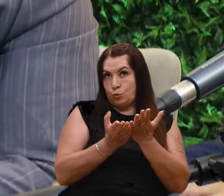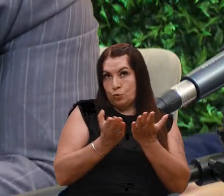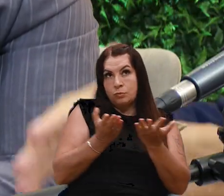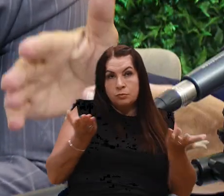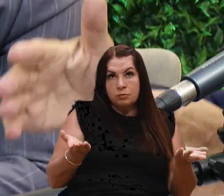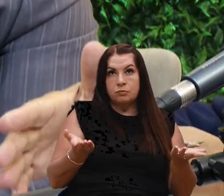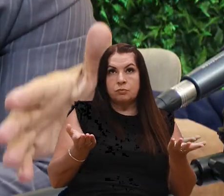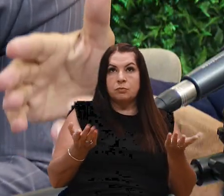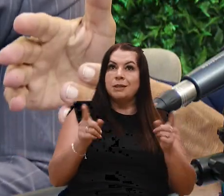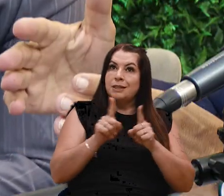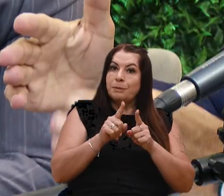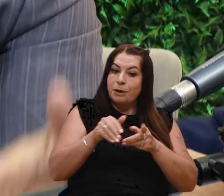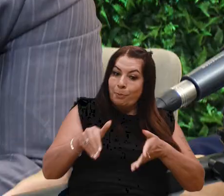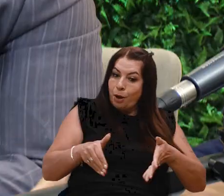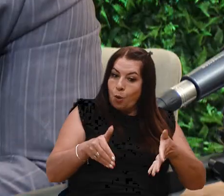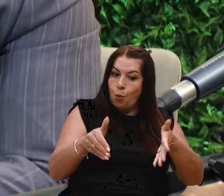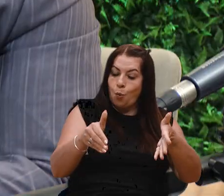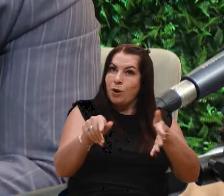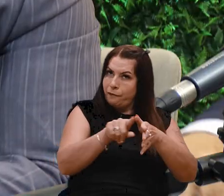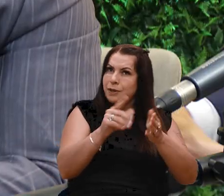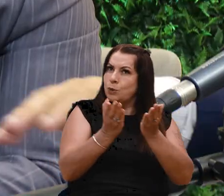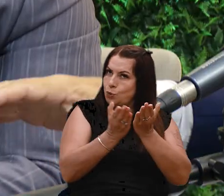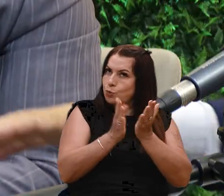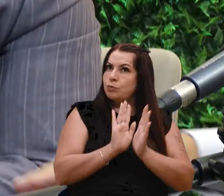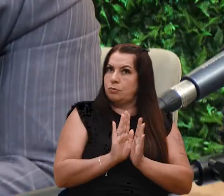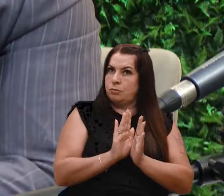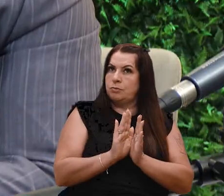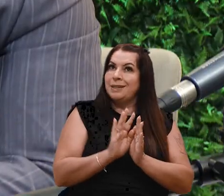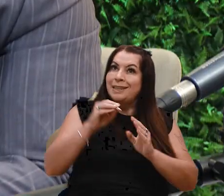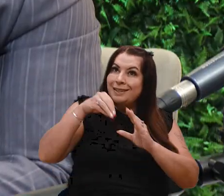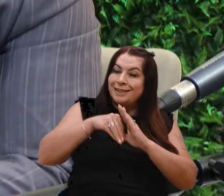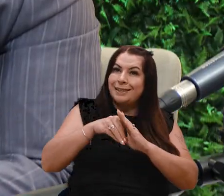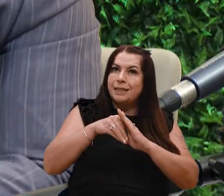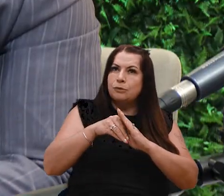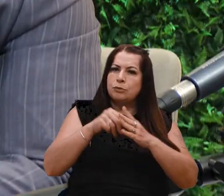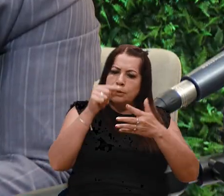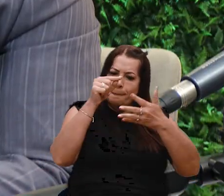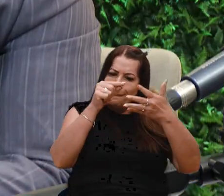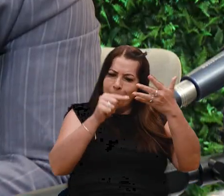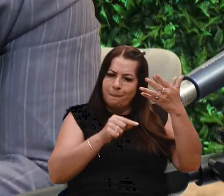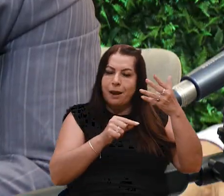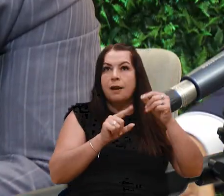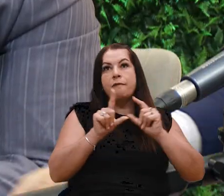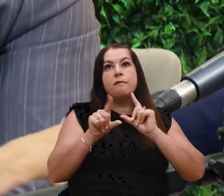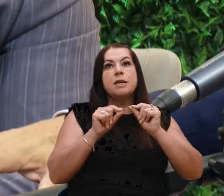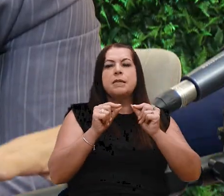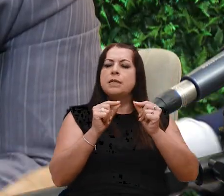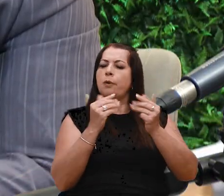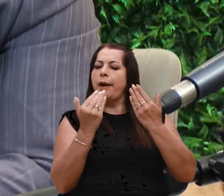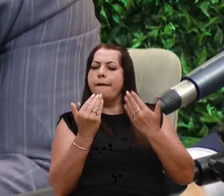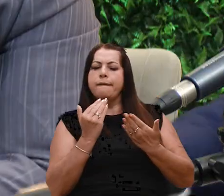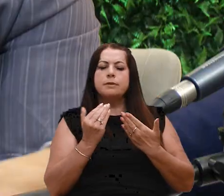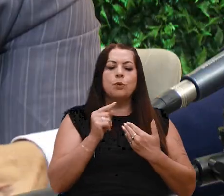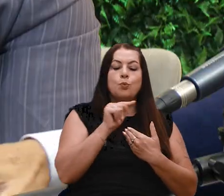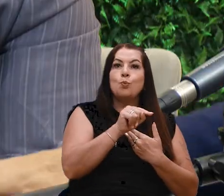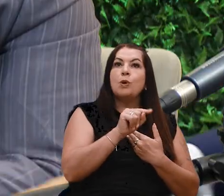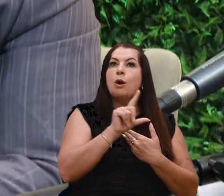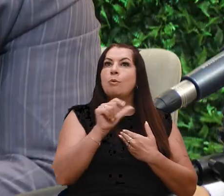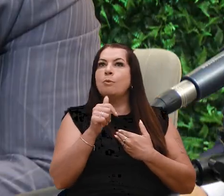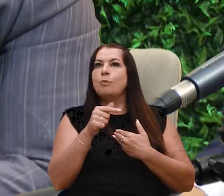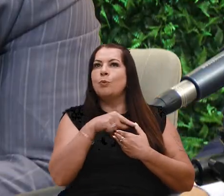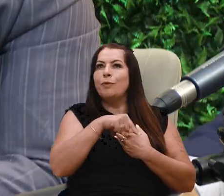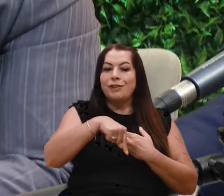uma estrada que vai ser feito um estudo. E dentro de todo esse escopo aí vai se analisar como é que vai ser a